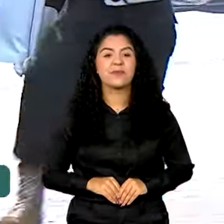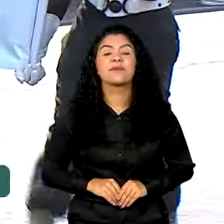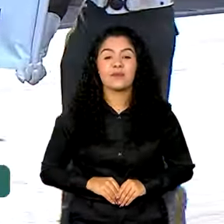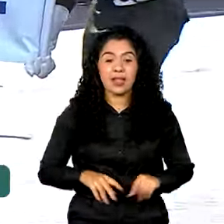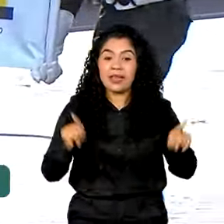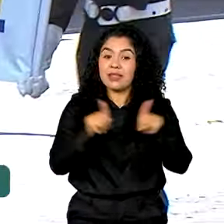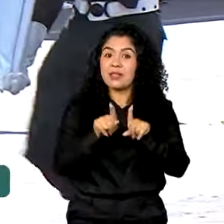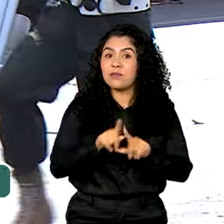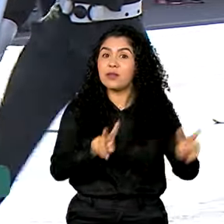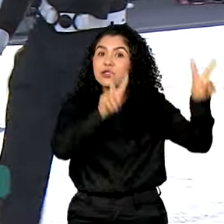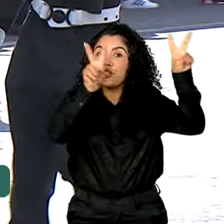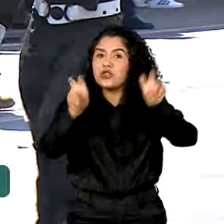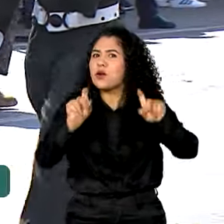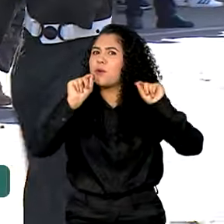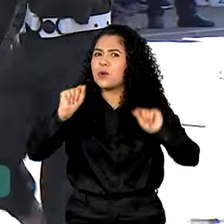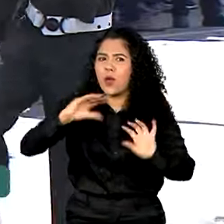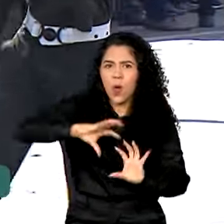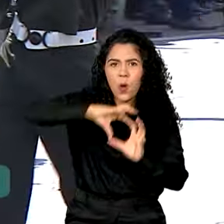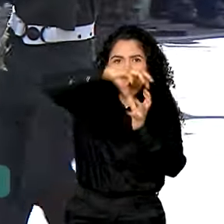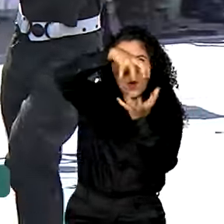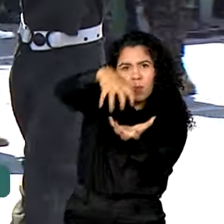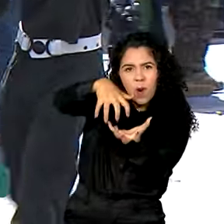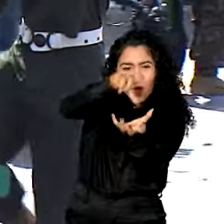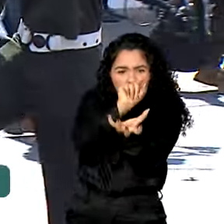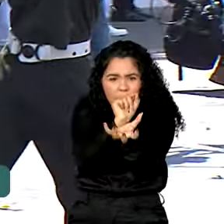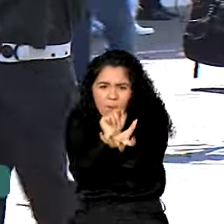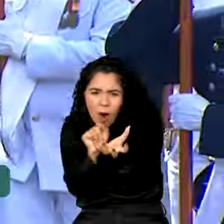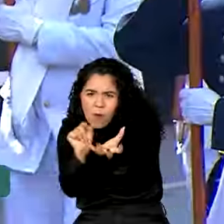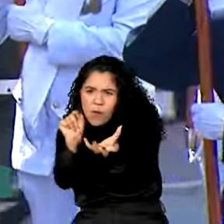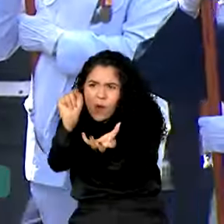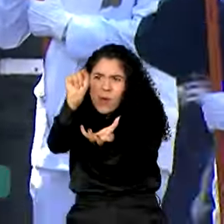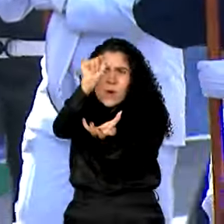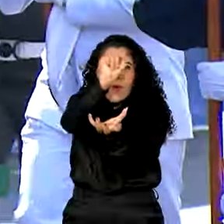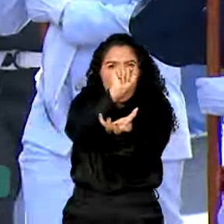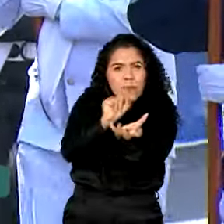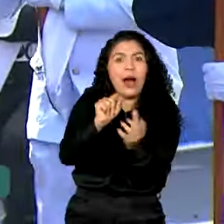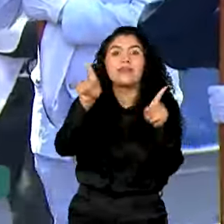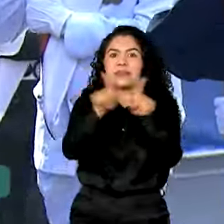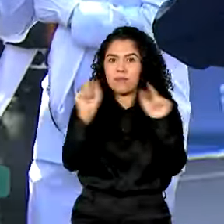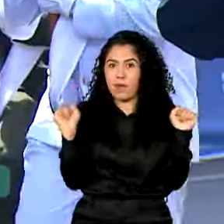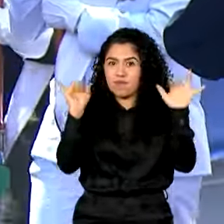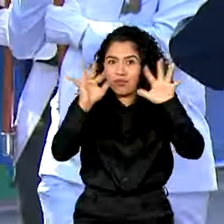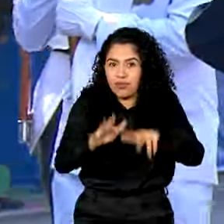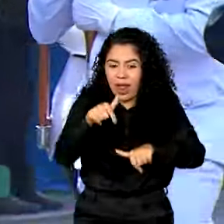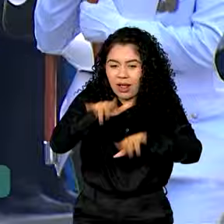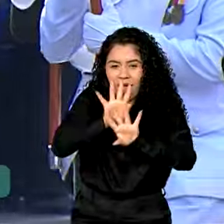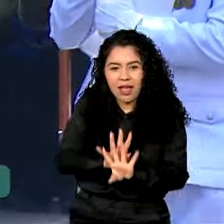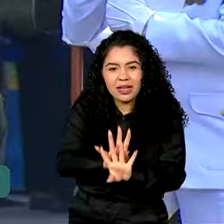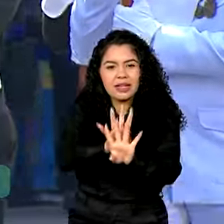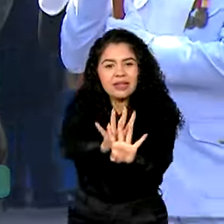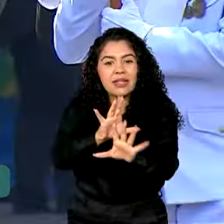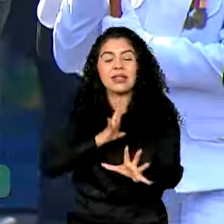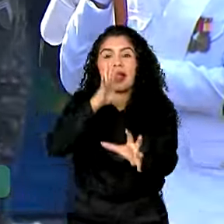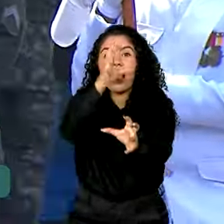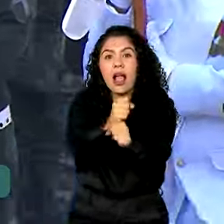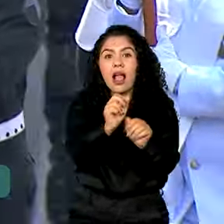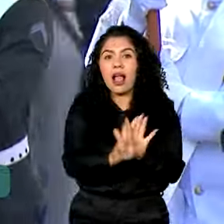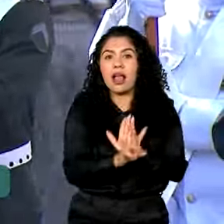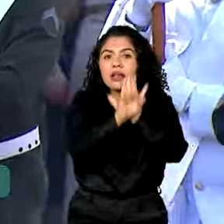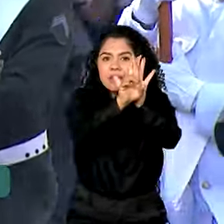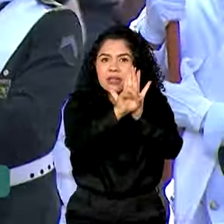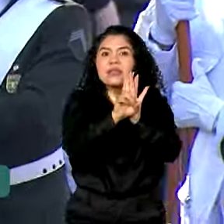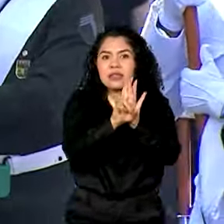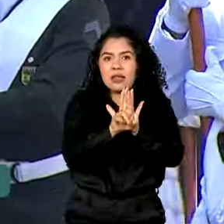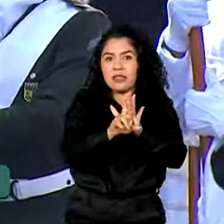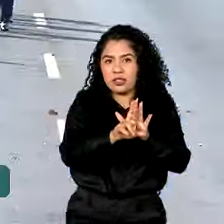Pouco do mundo também aterrizou no solo de Brasília. Neste ano, 7 de setembro, contou com representantes simbólicos